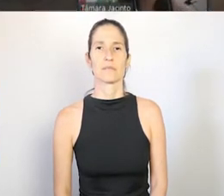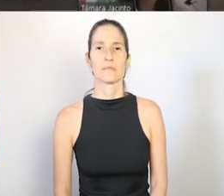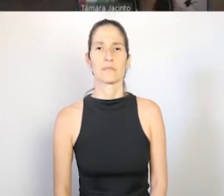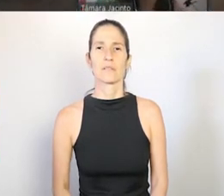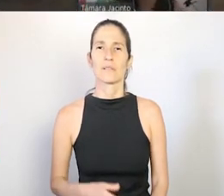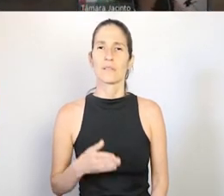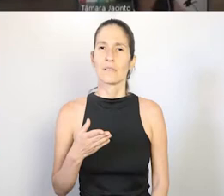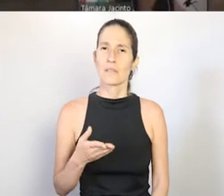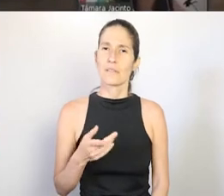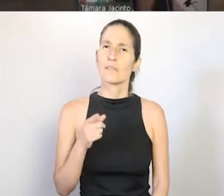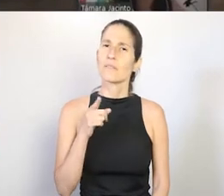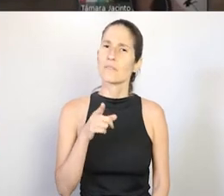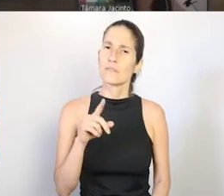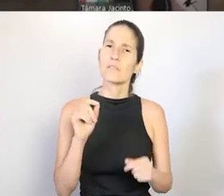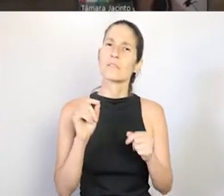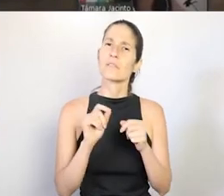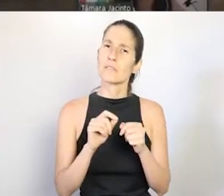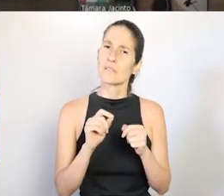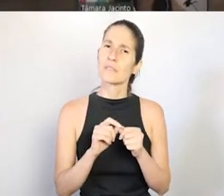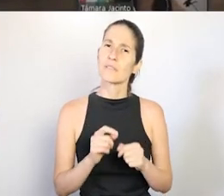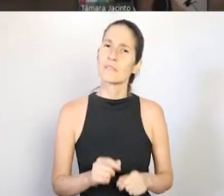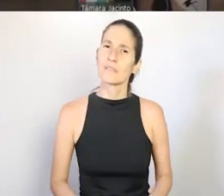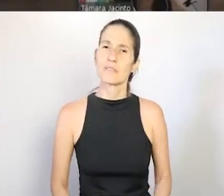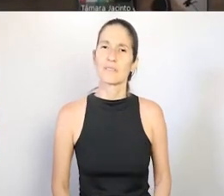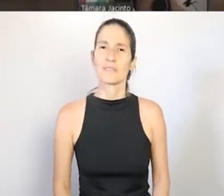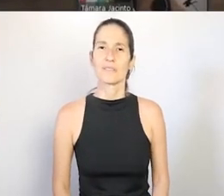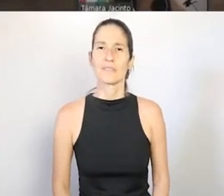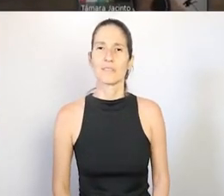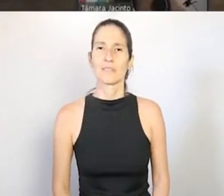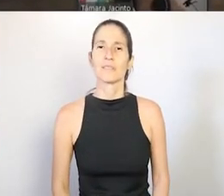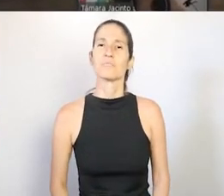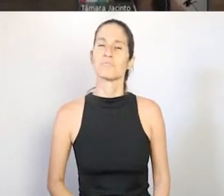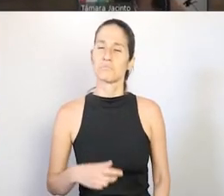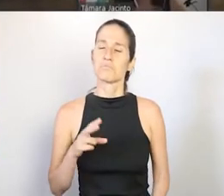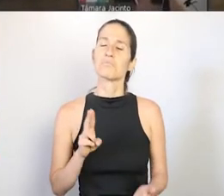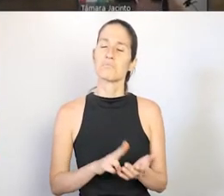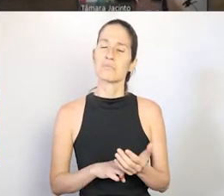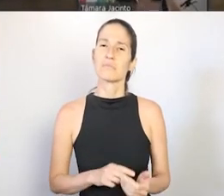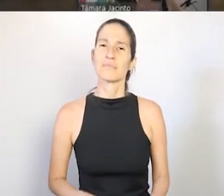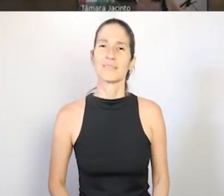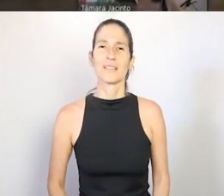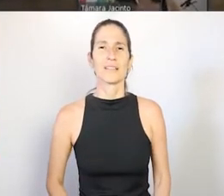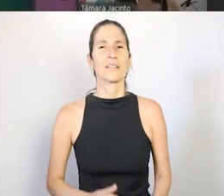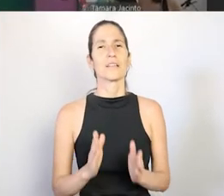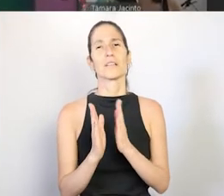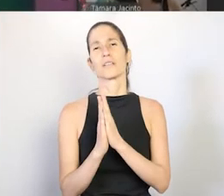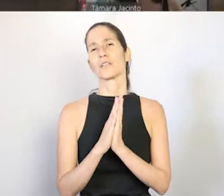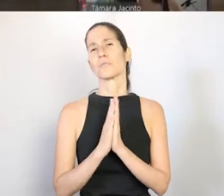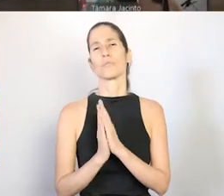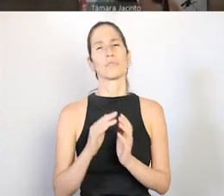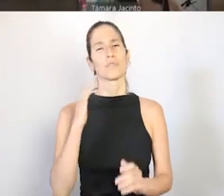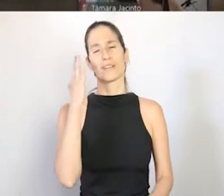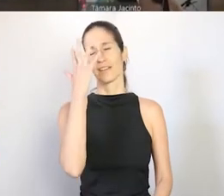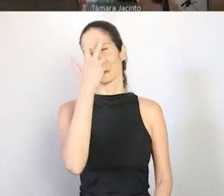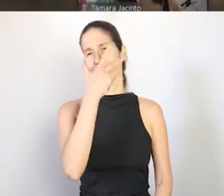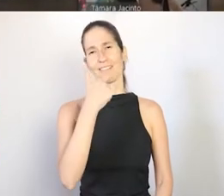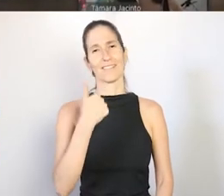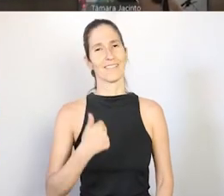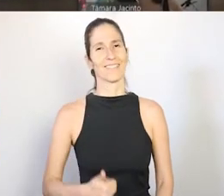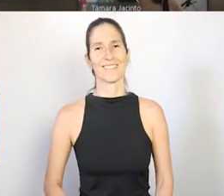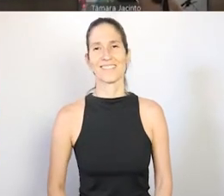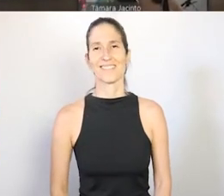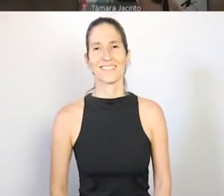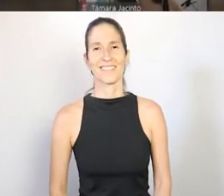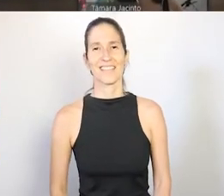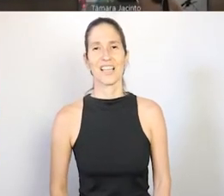Essa aí também foi o senhor que fez? Foi. Ei, que boneca linda! Não